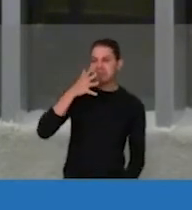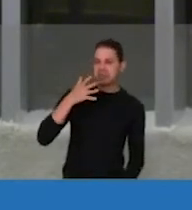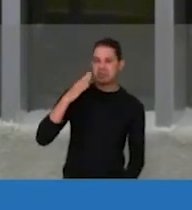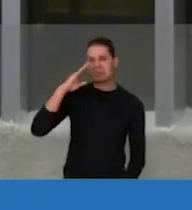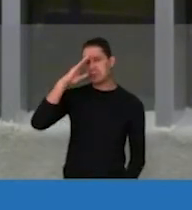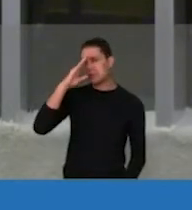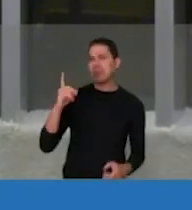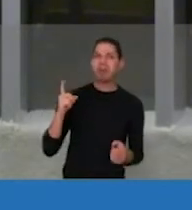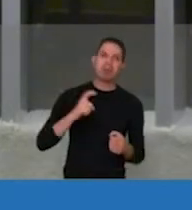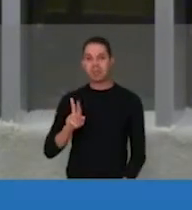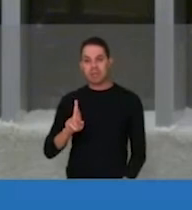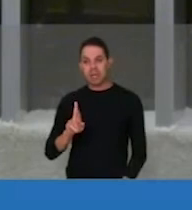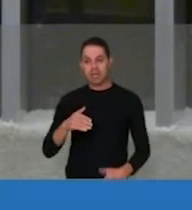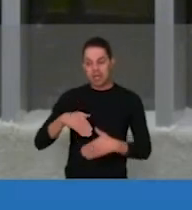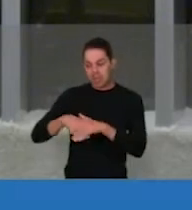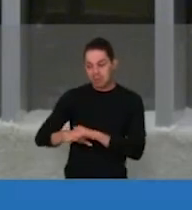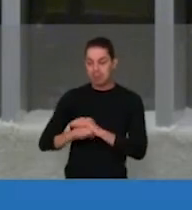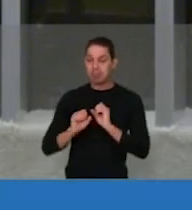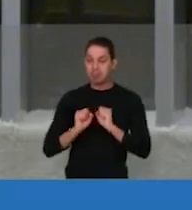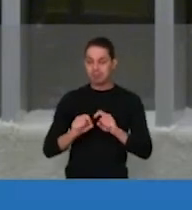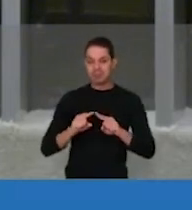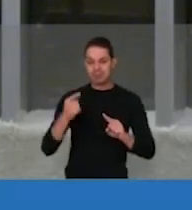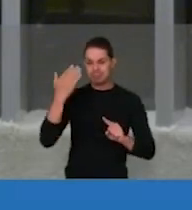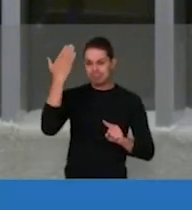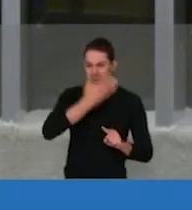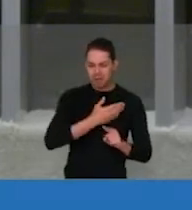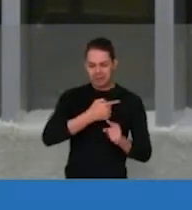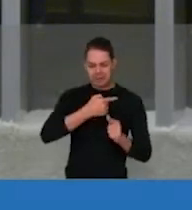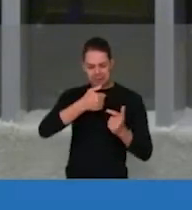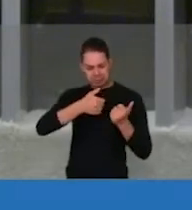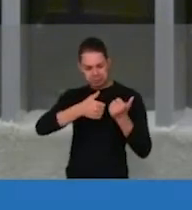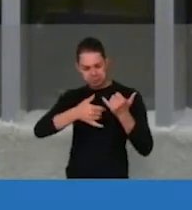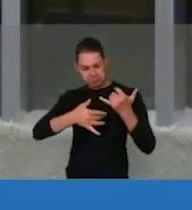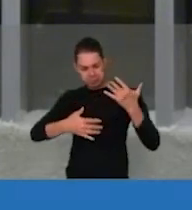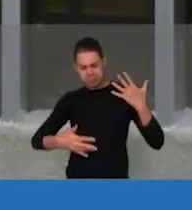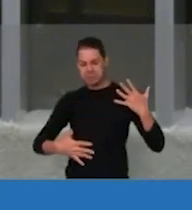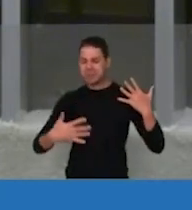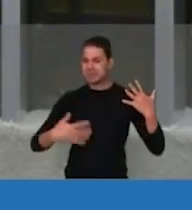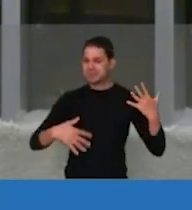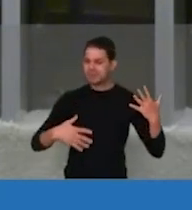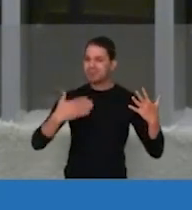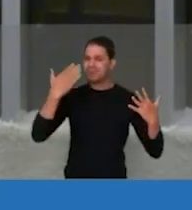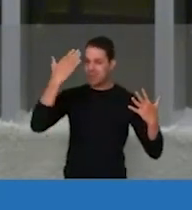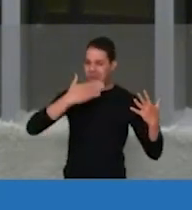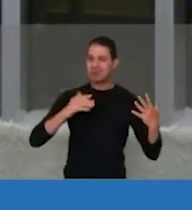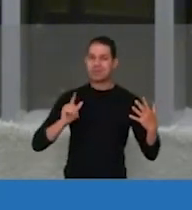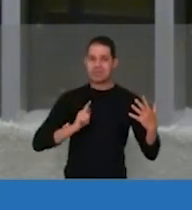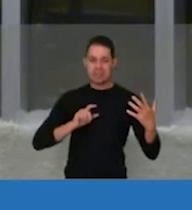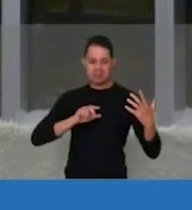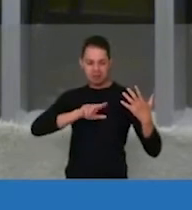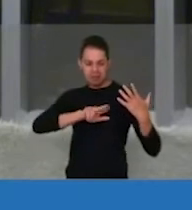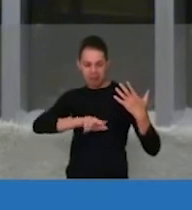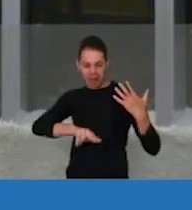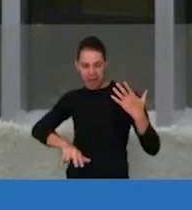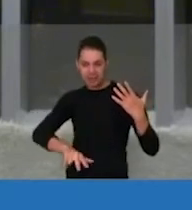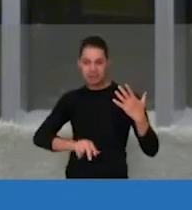voltar, vai demorar um pouco. Mas as provas são tantas, senhores, são tantas que provavelmente quem quer